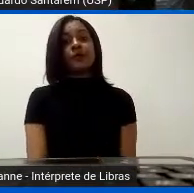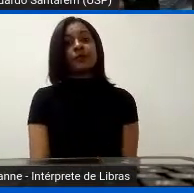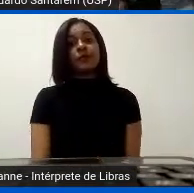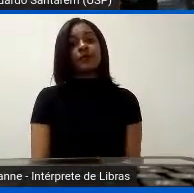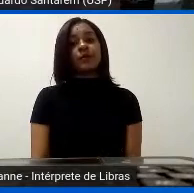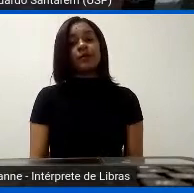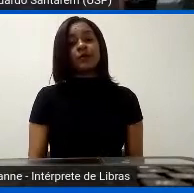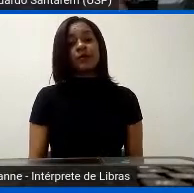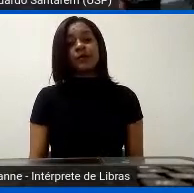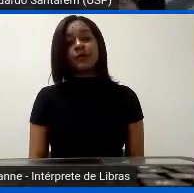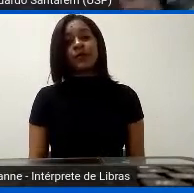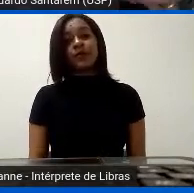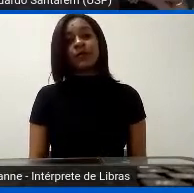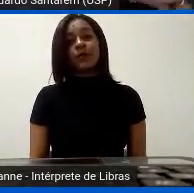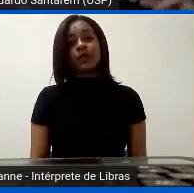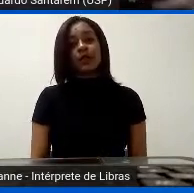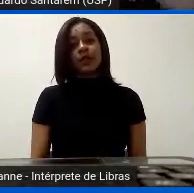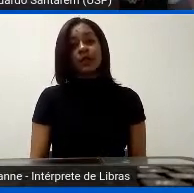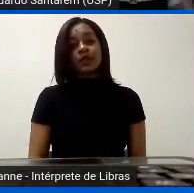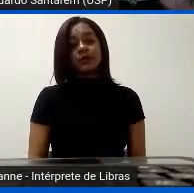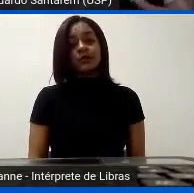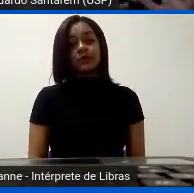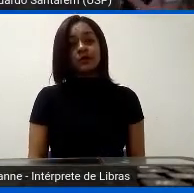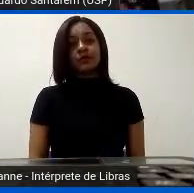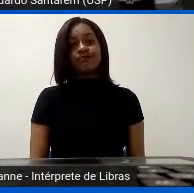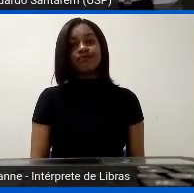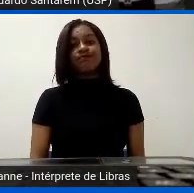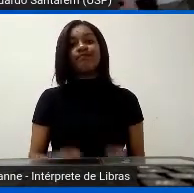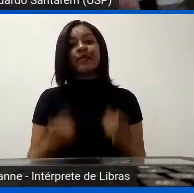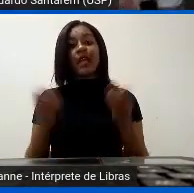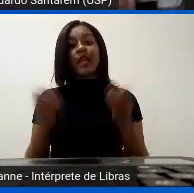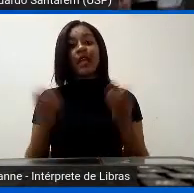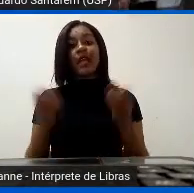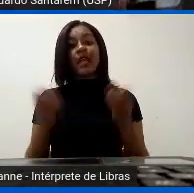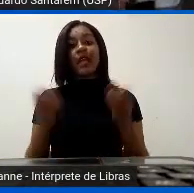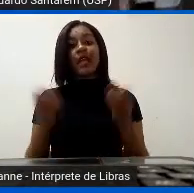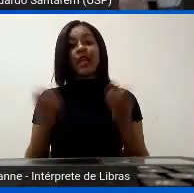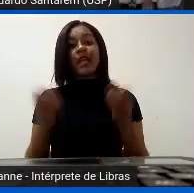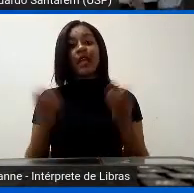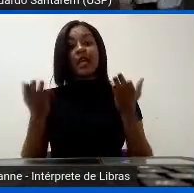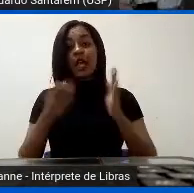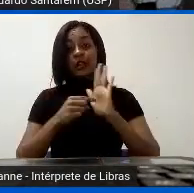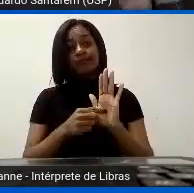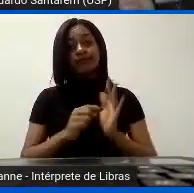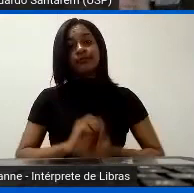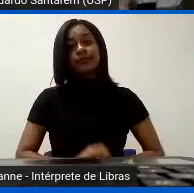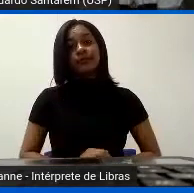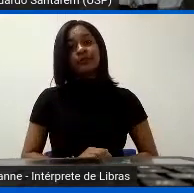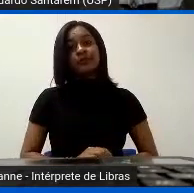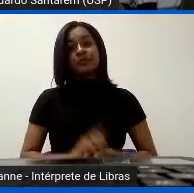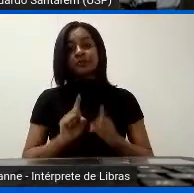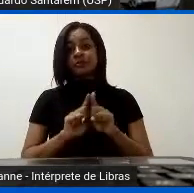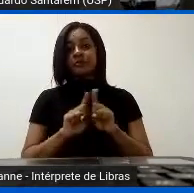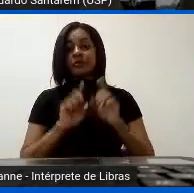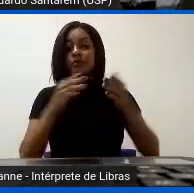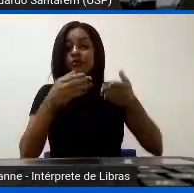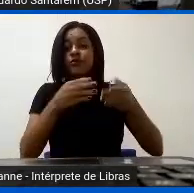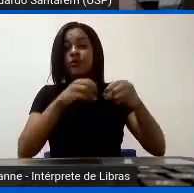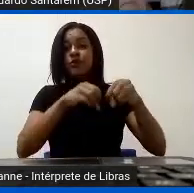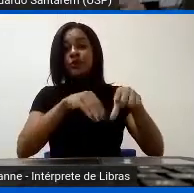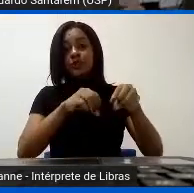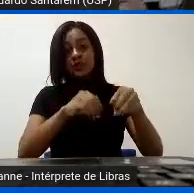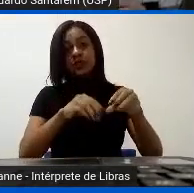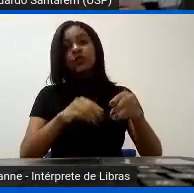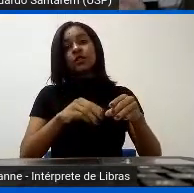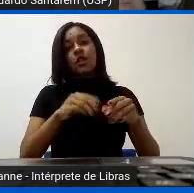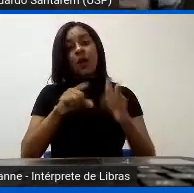bom aqui é eu vou mostrar um pouquinho já indo para área um pouco mais Educacional essa aqui é uma pesquisa então isso aqui é de 2017 né